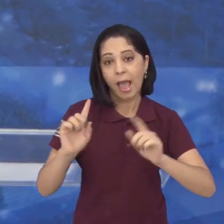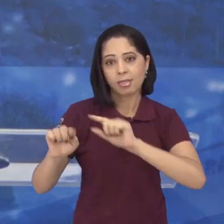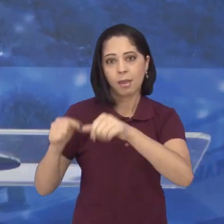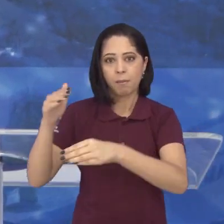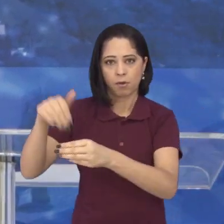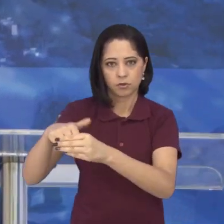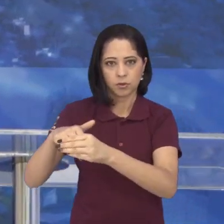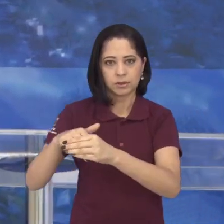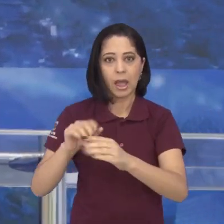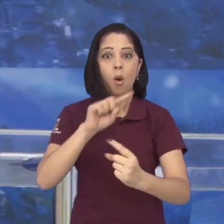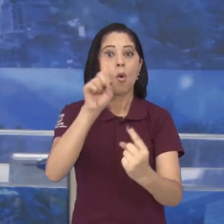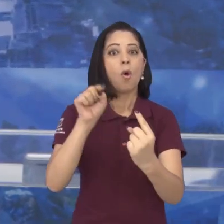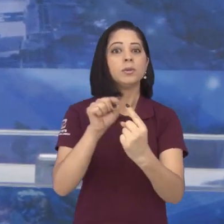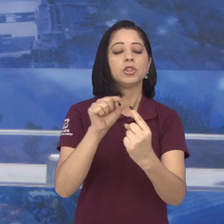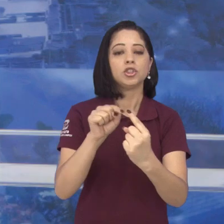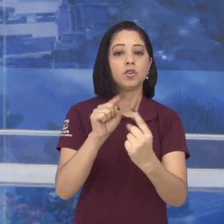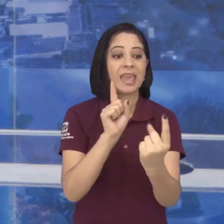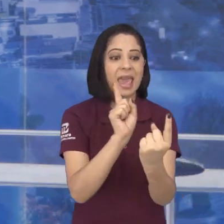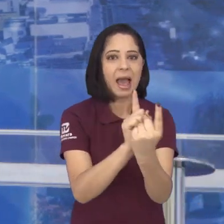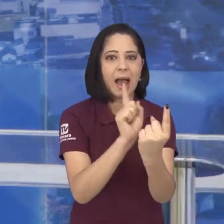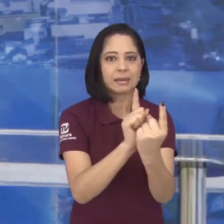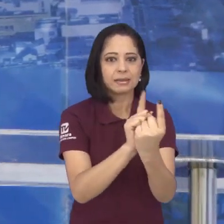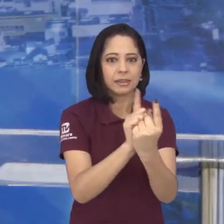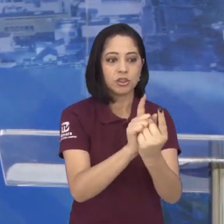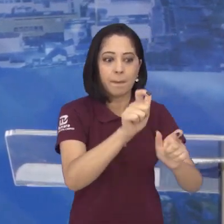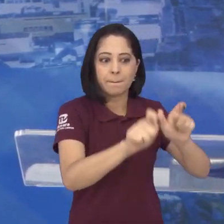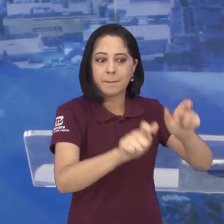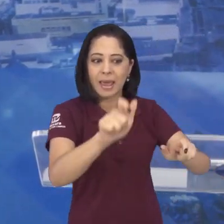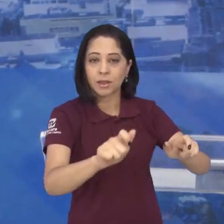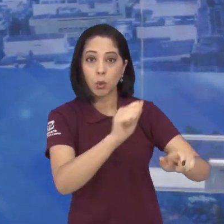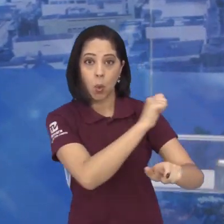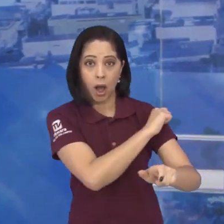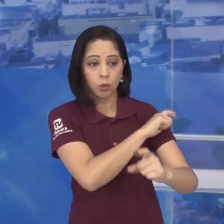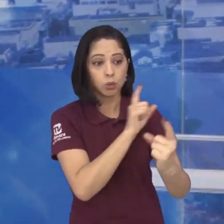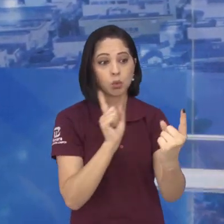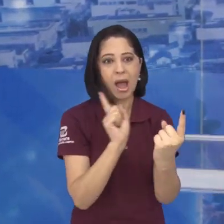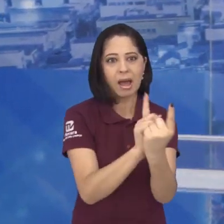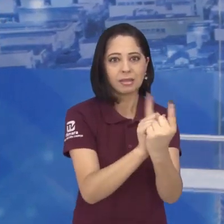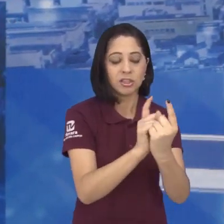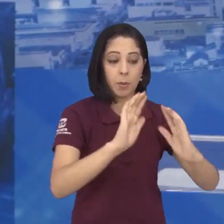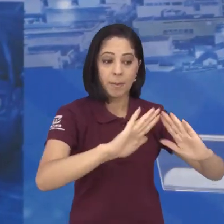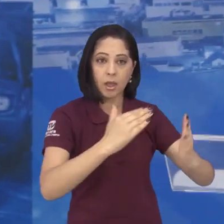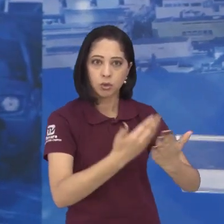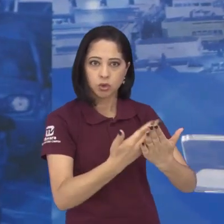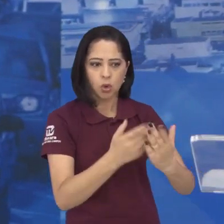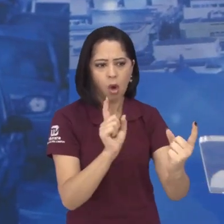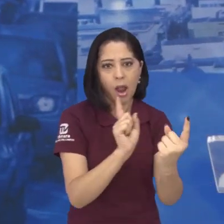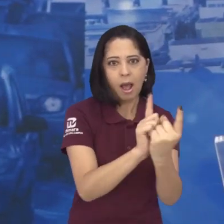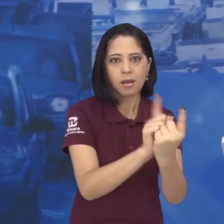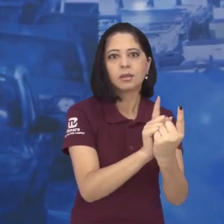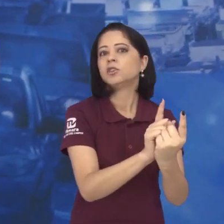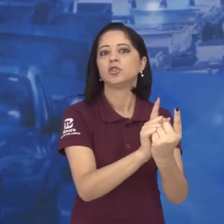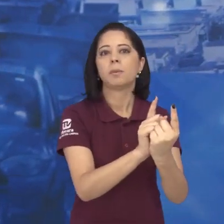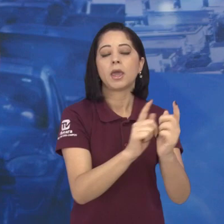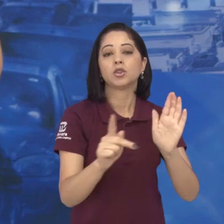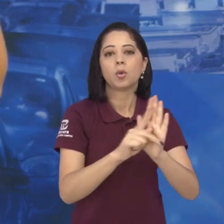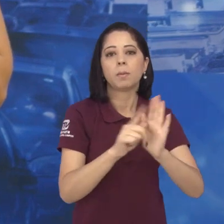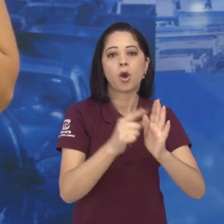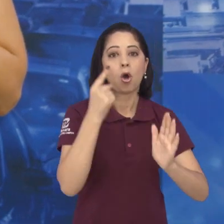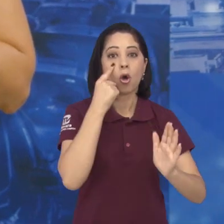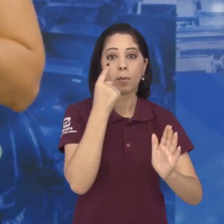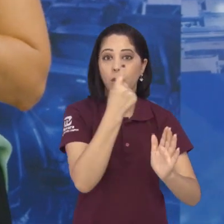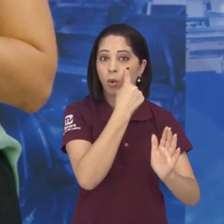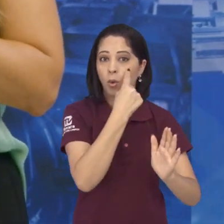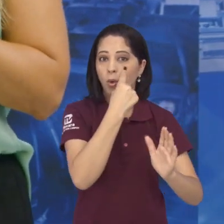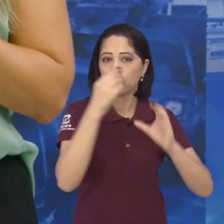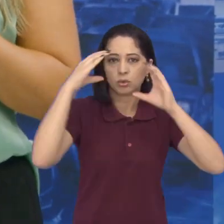atendimento médico nas áreas de oftalmologia e fonoaudiologia para alunos do primeiro ano do ensino fundamental da rede